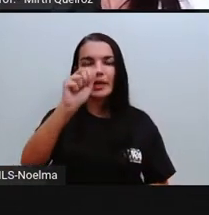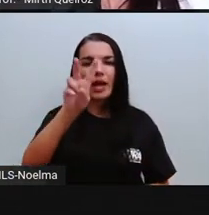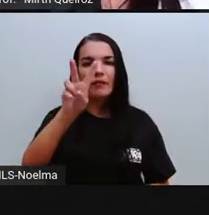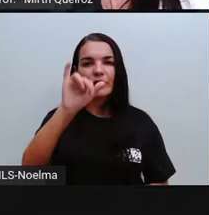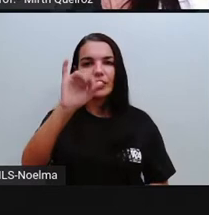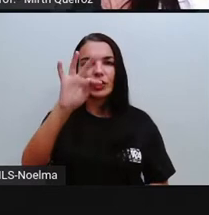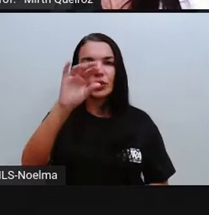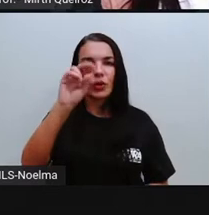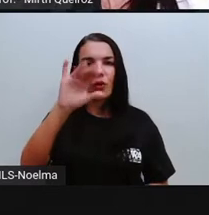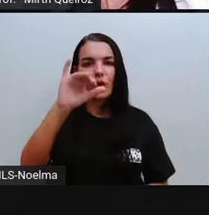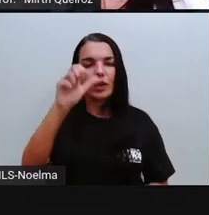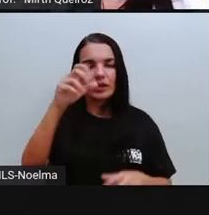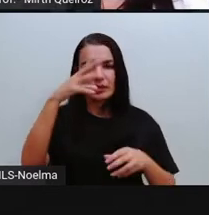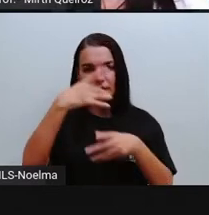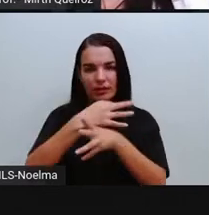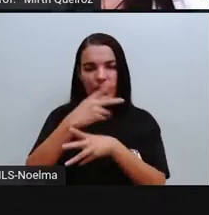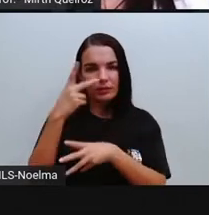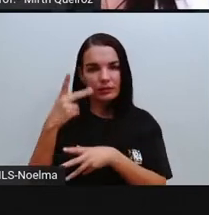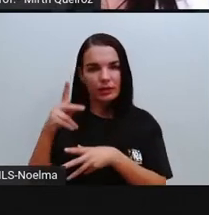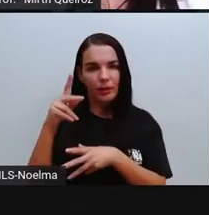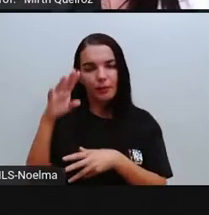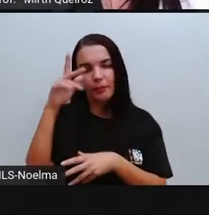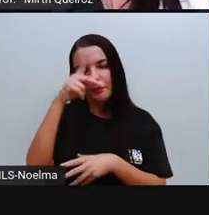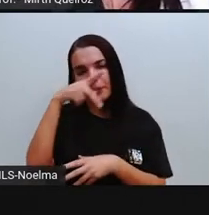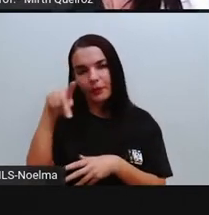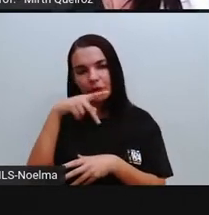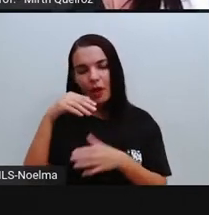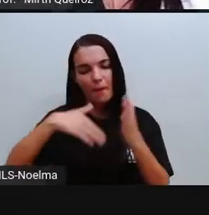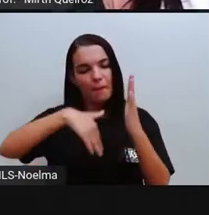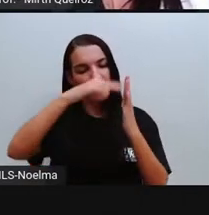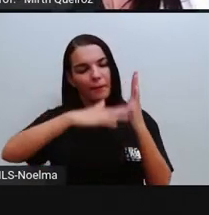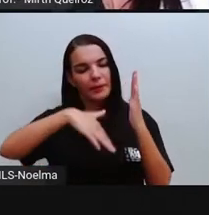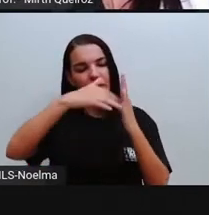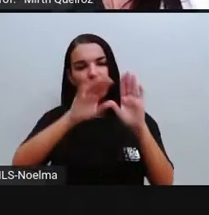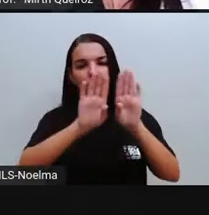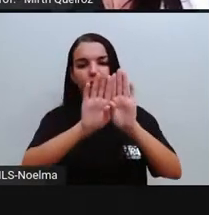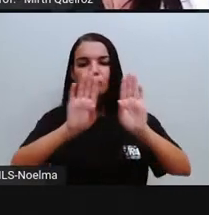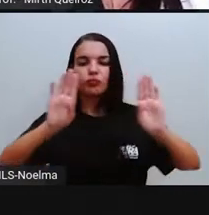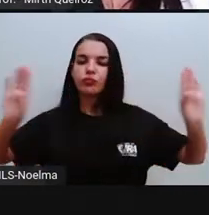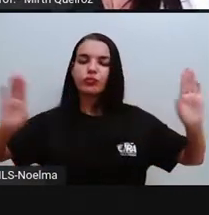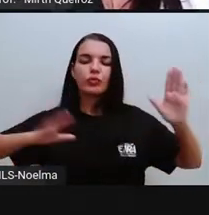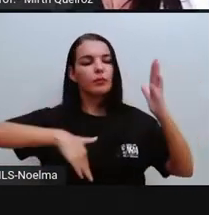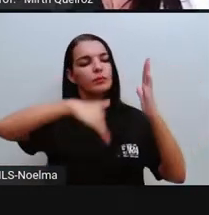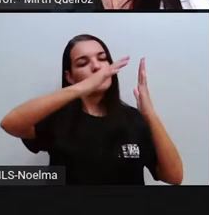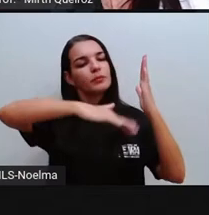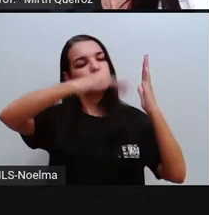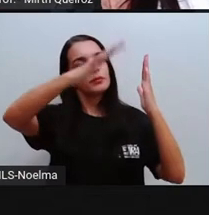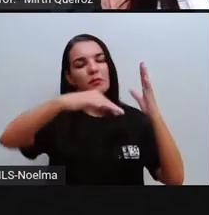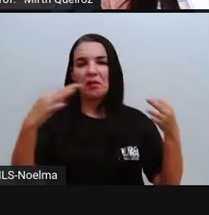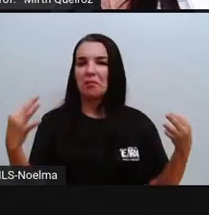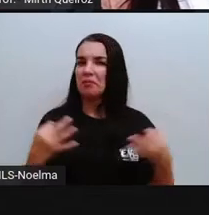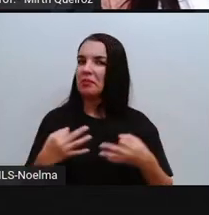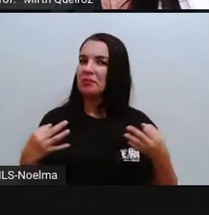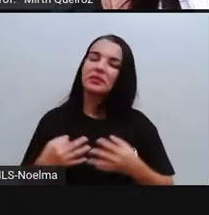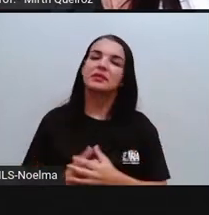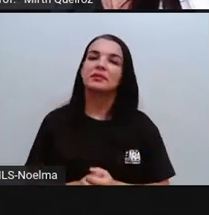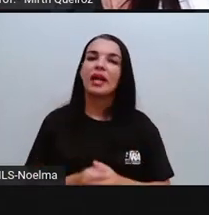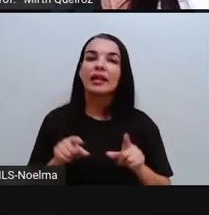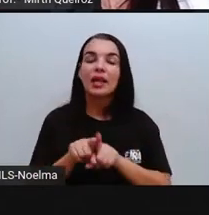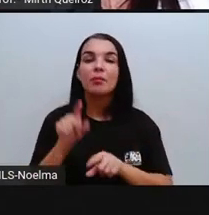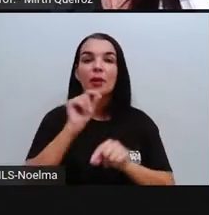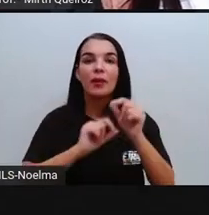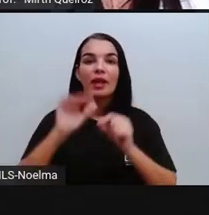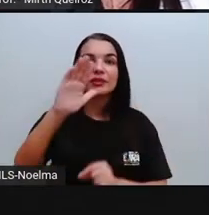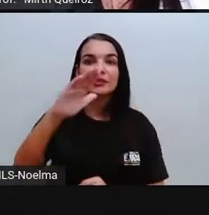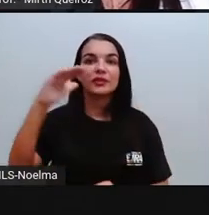pintura da escola, a pintura externa da escola. Inclusive, teve até uma das pinturas que chamou a